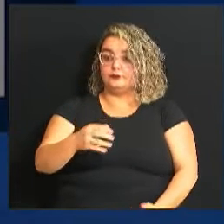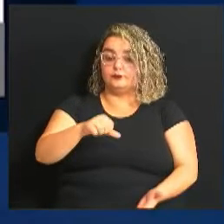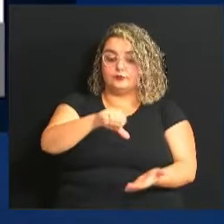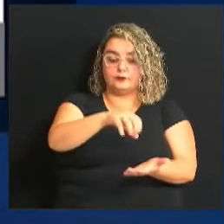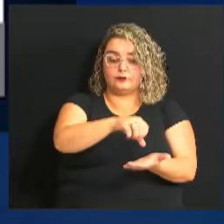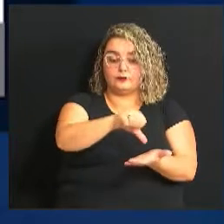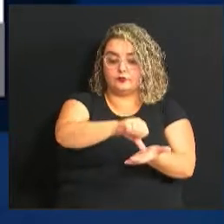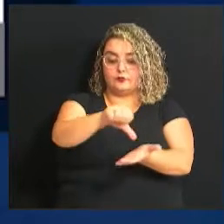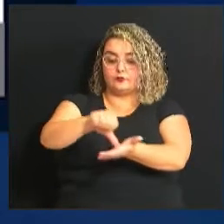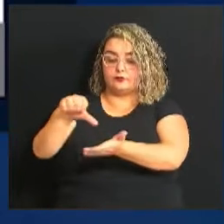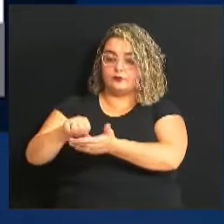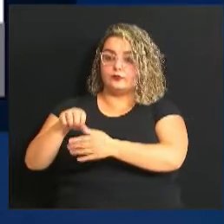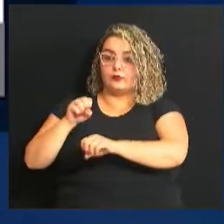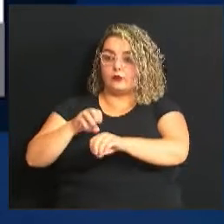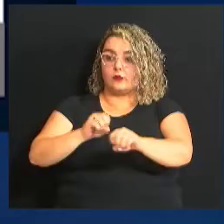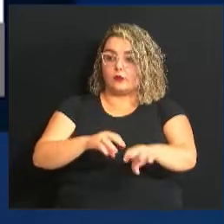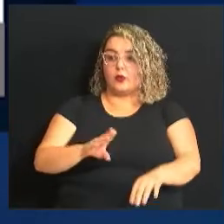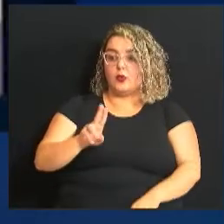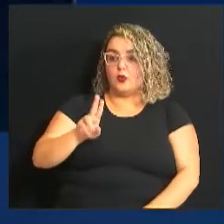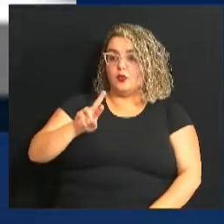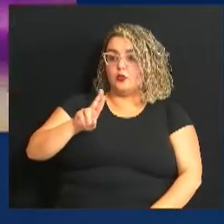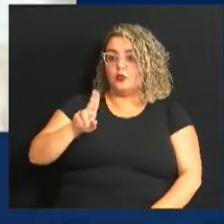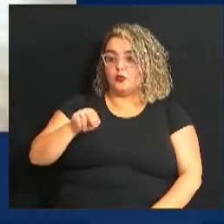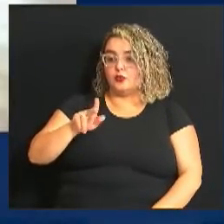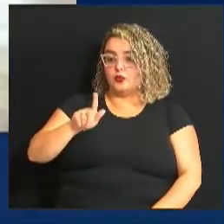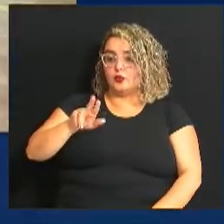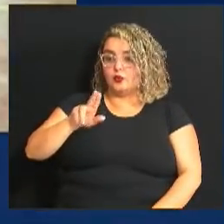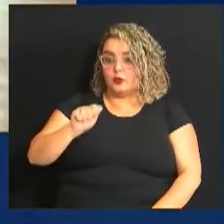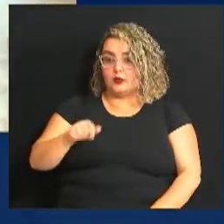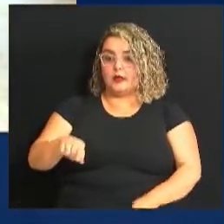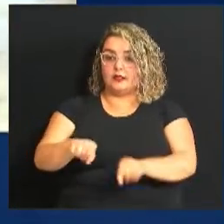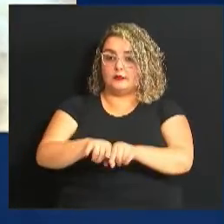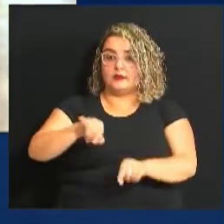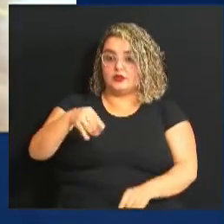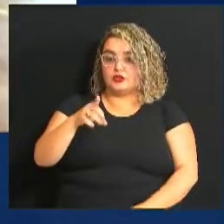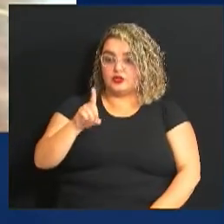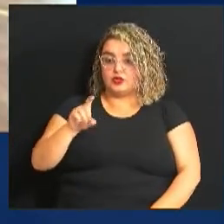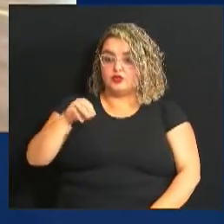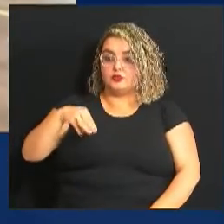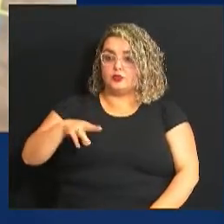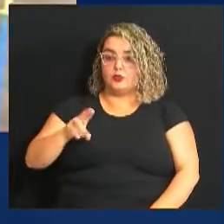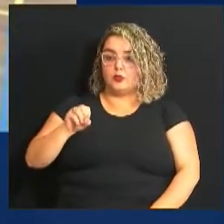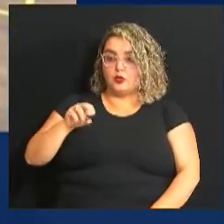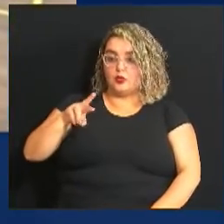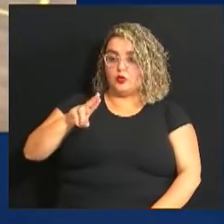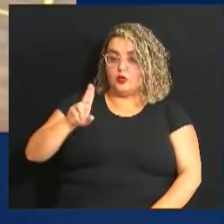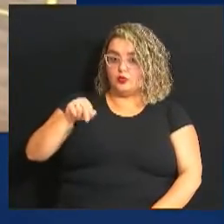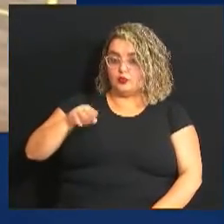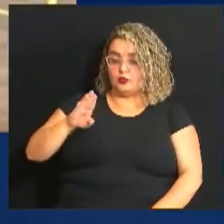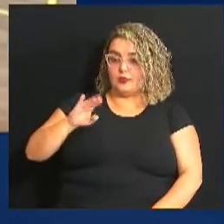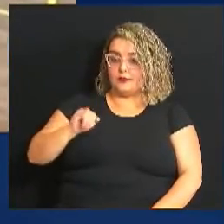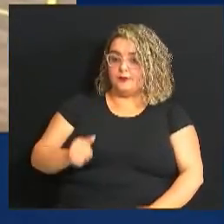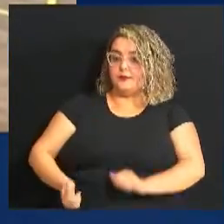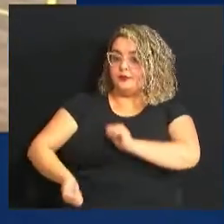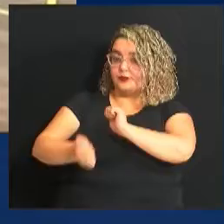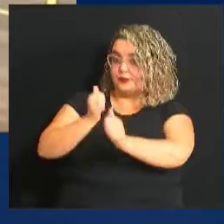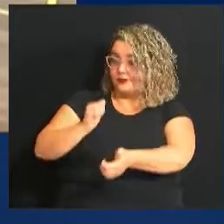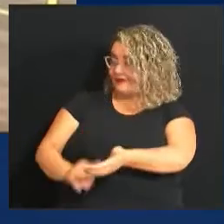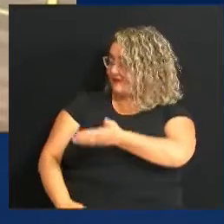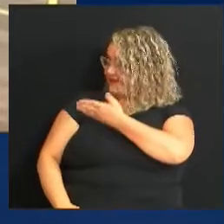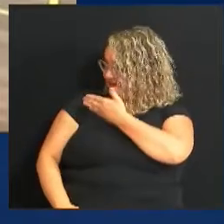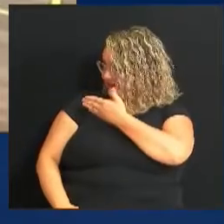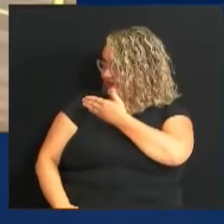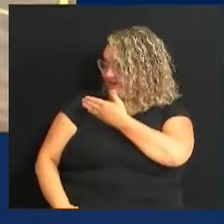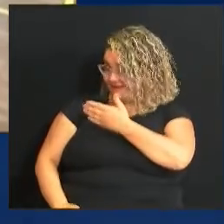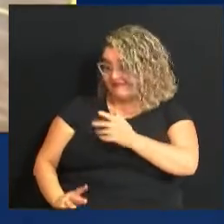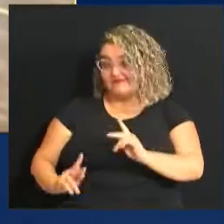no Jardim Uruguai e Jardim Morumbi. E no esporte, Sampaio Basquete vence mais uma vez o